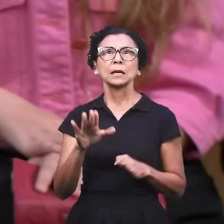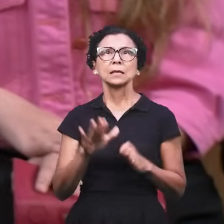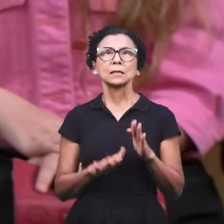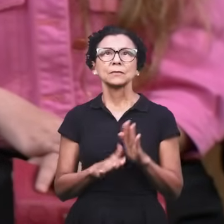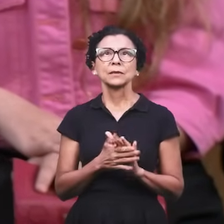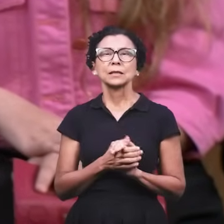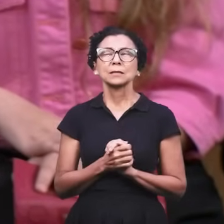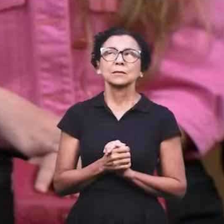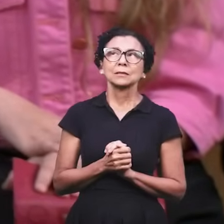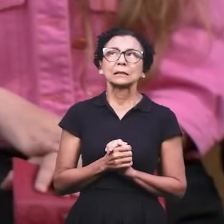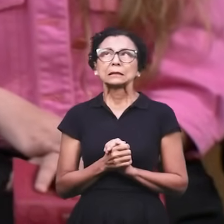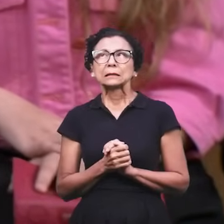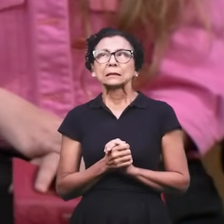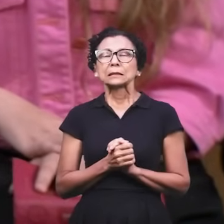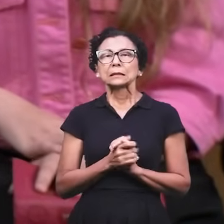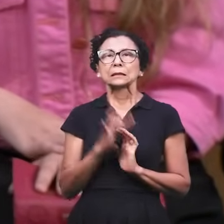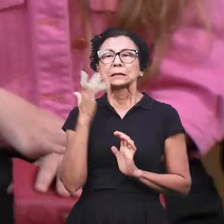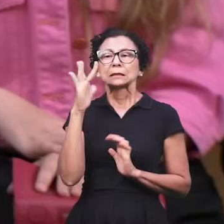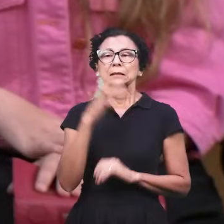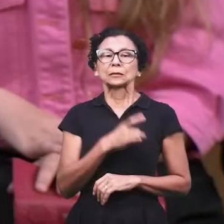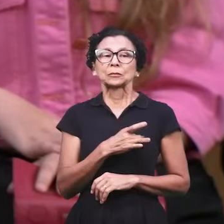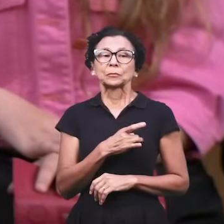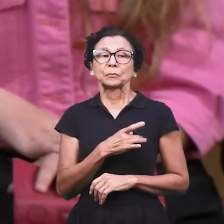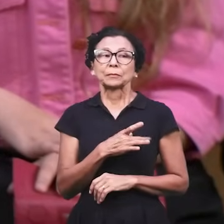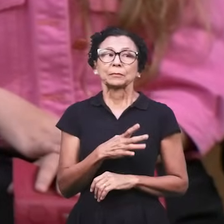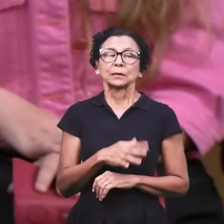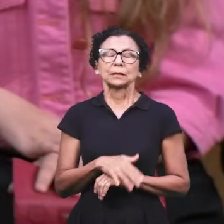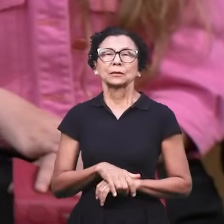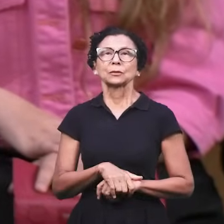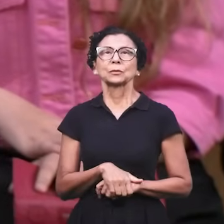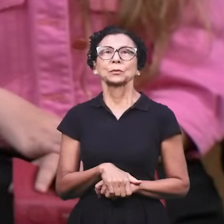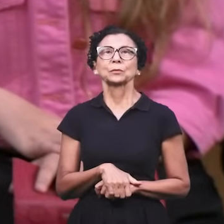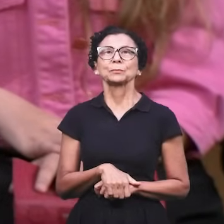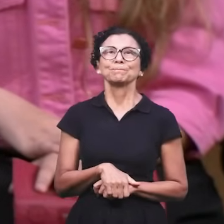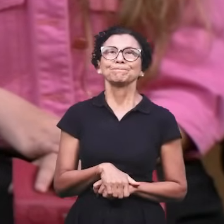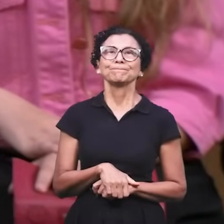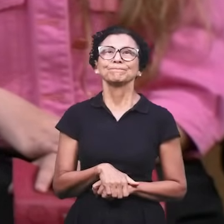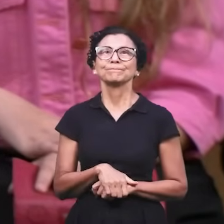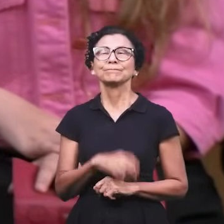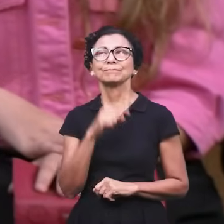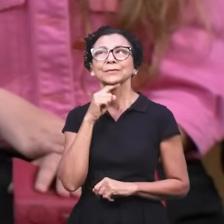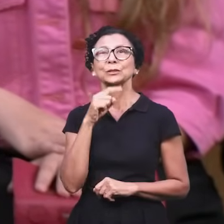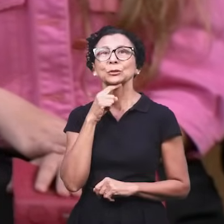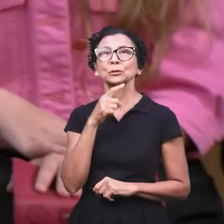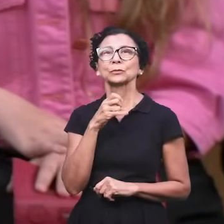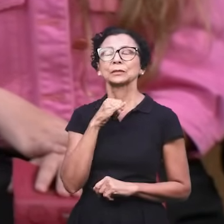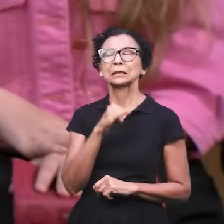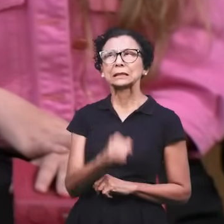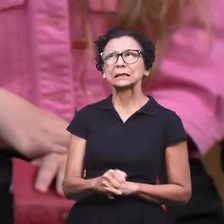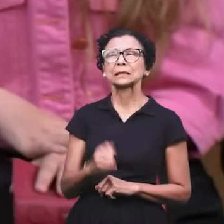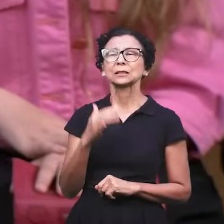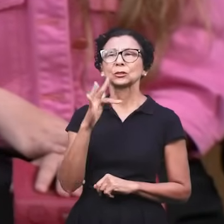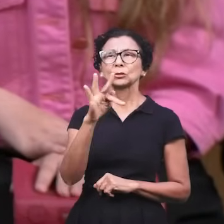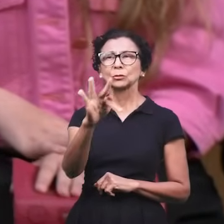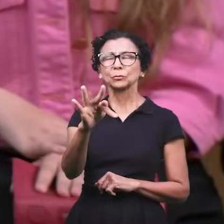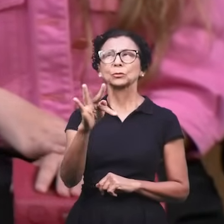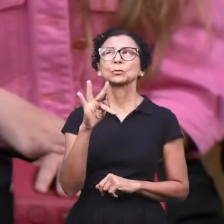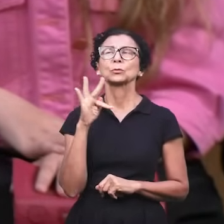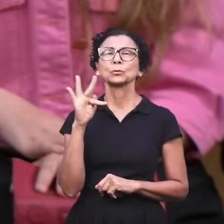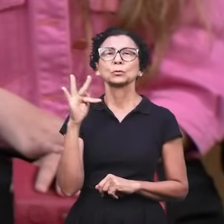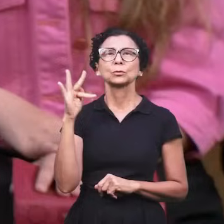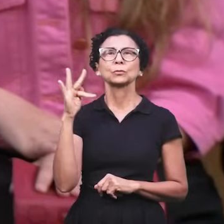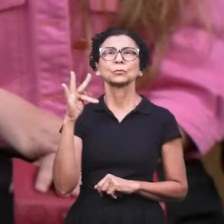um certo temor no nosso coração, um certo medo, um certo receio se vamos ter sucesso, se